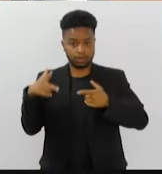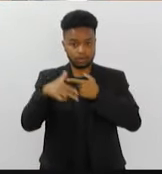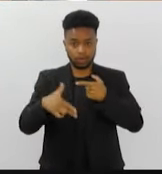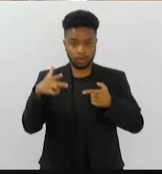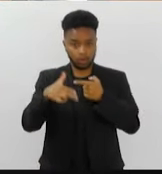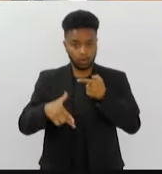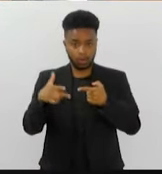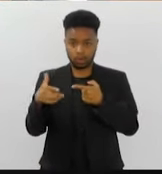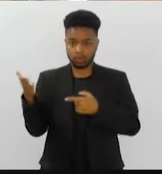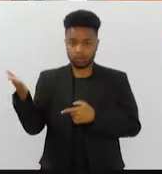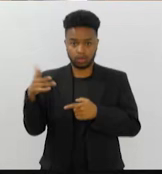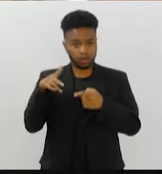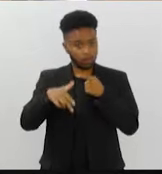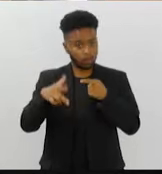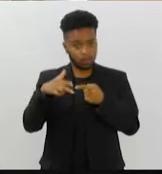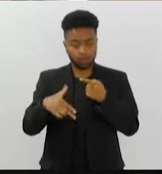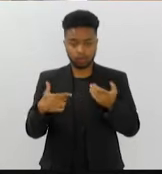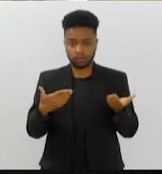mentiroso. Deputado Renan,